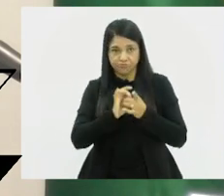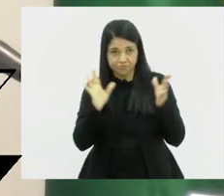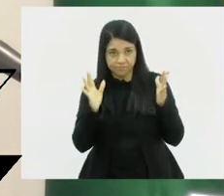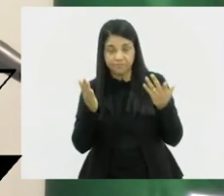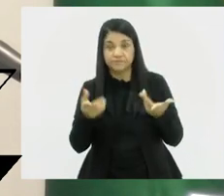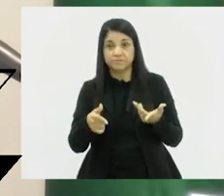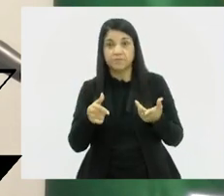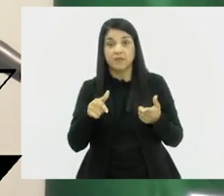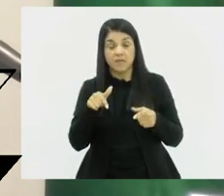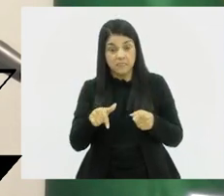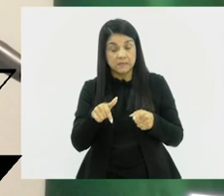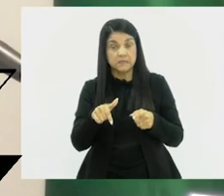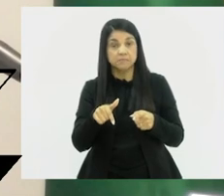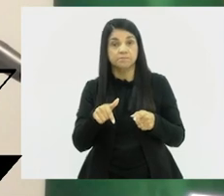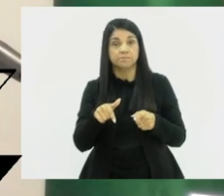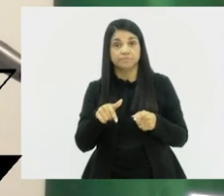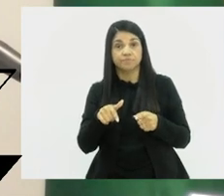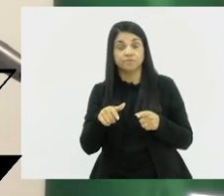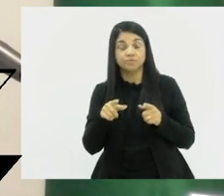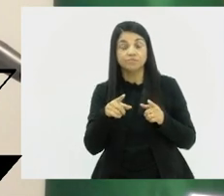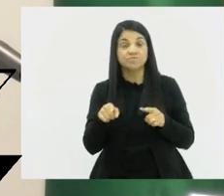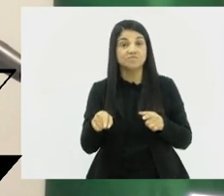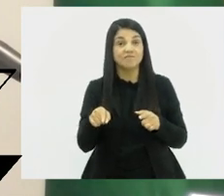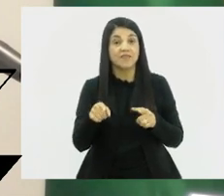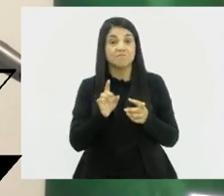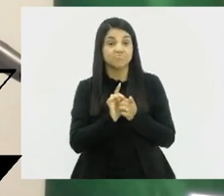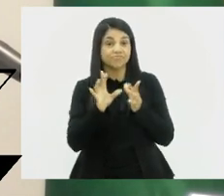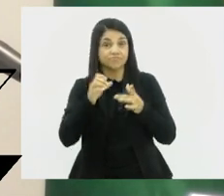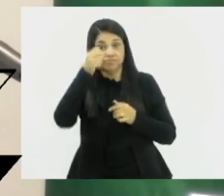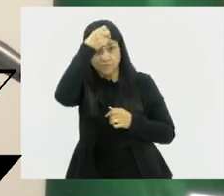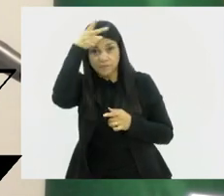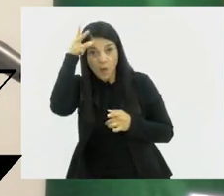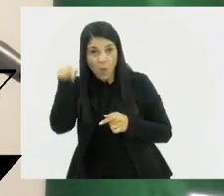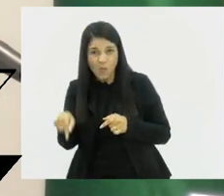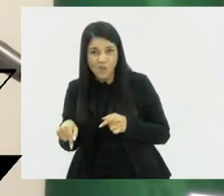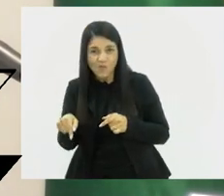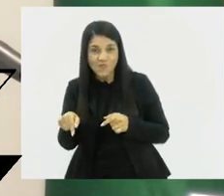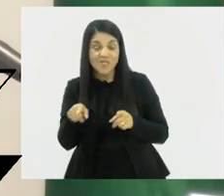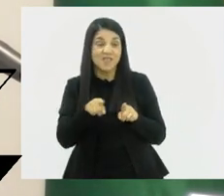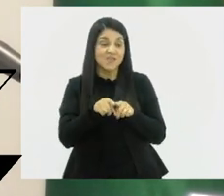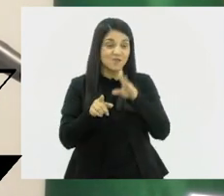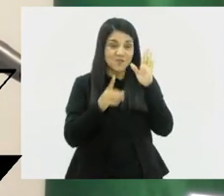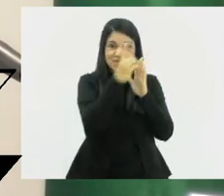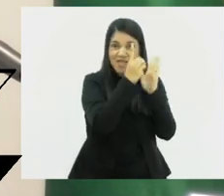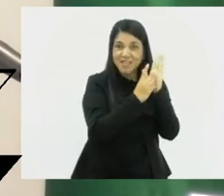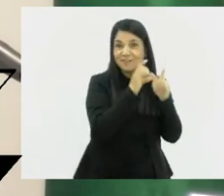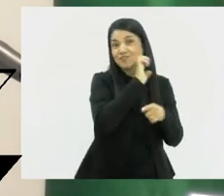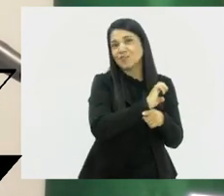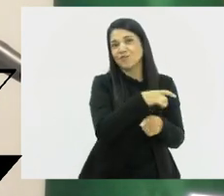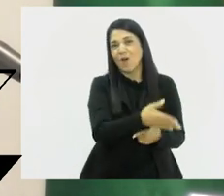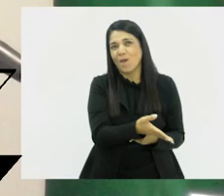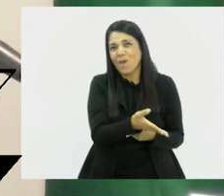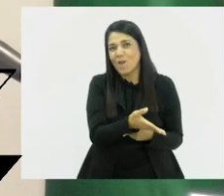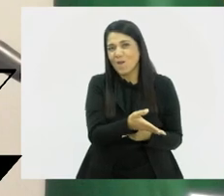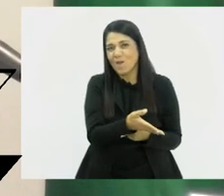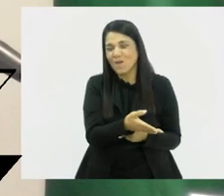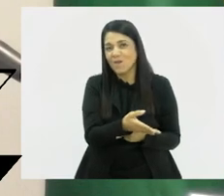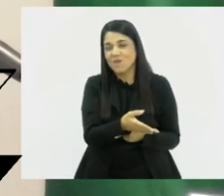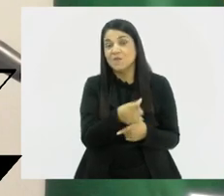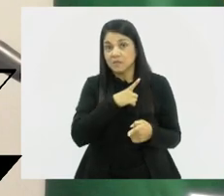atribuição municipal, mas o decreto é estadual. Aí tem um decreto municipal que